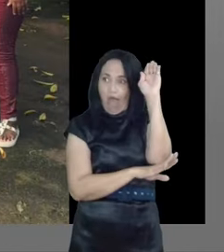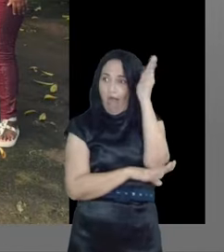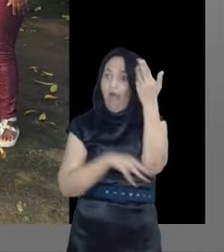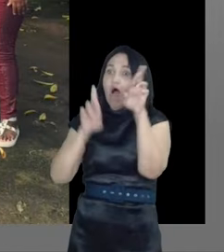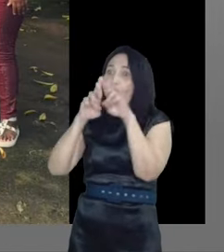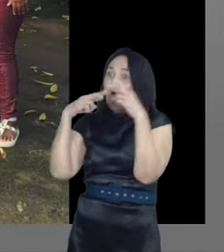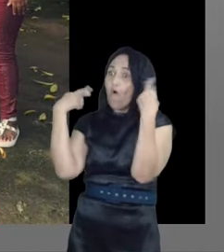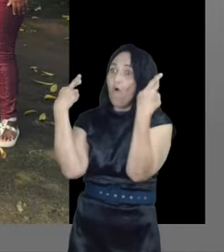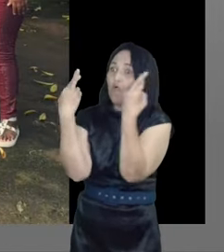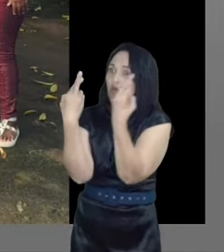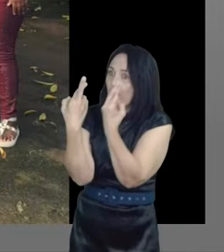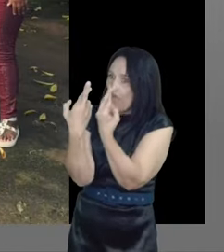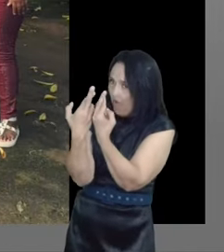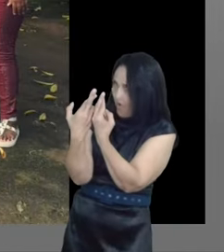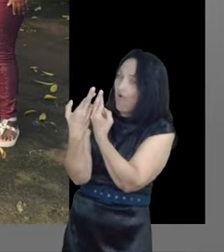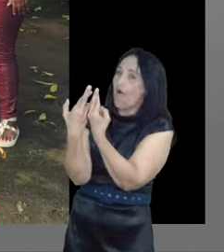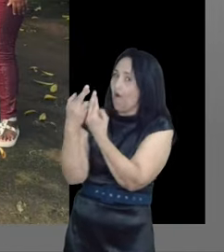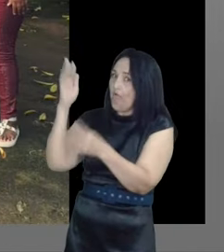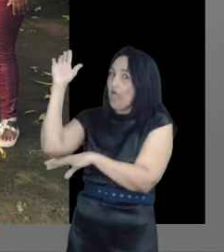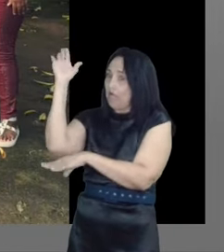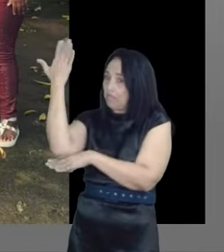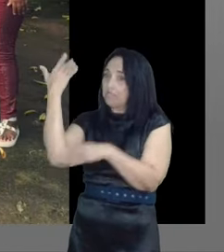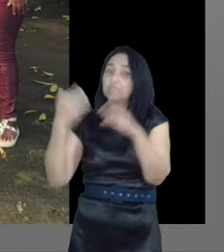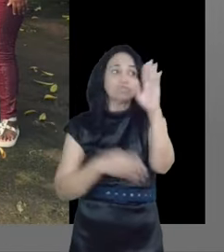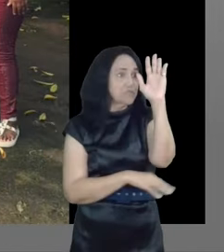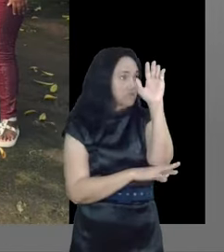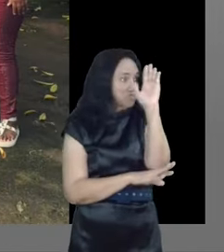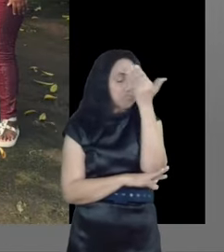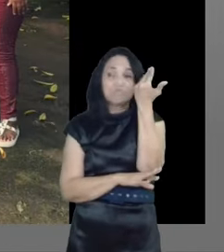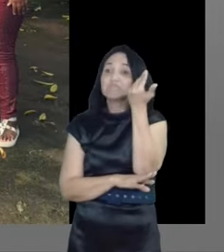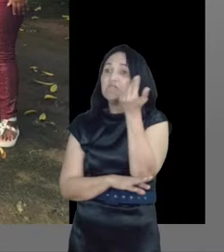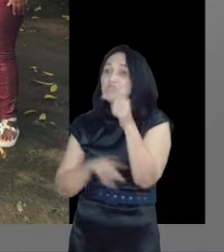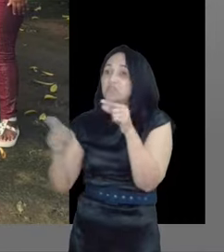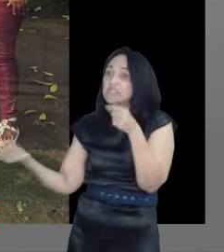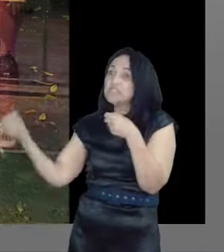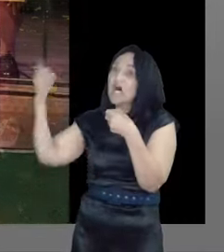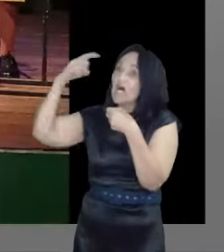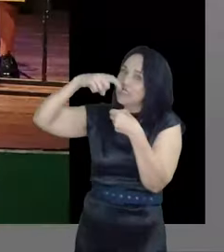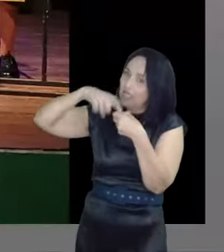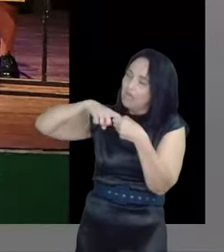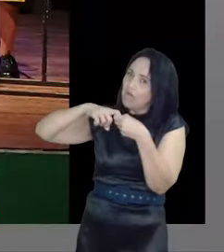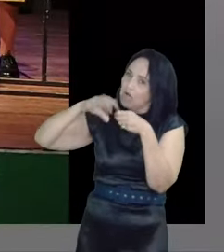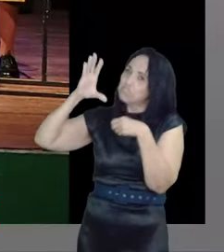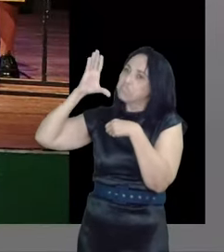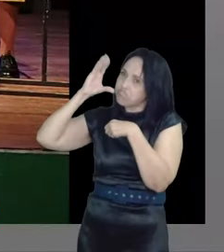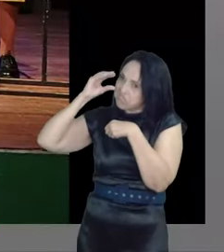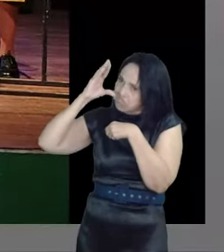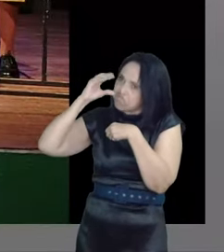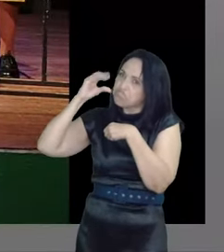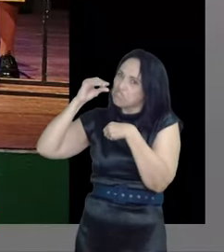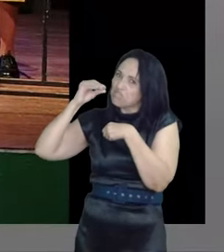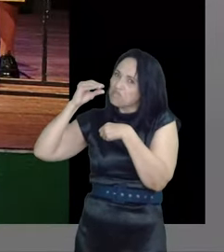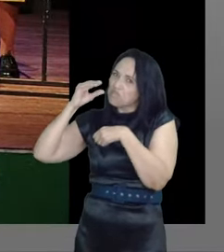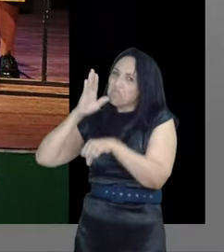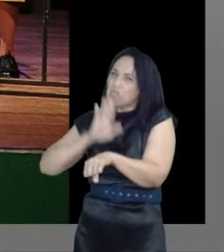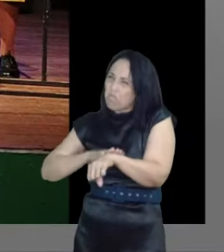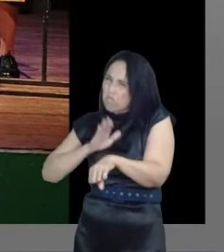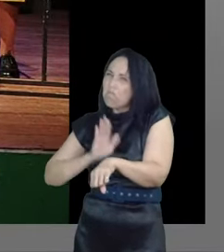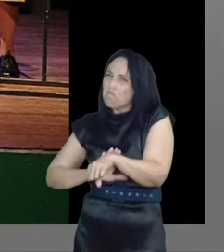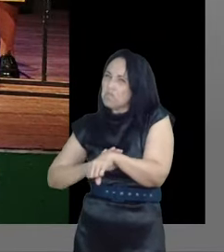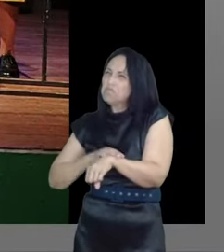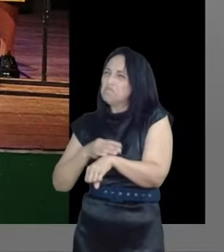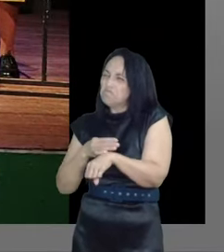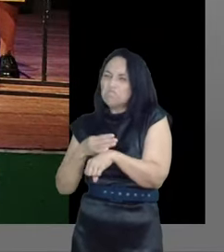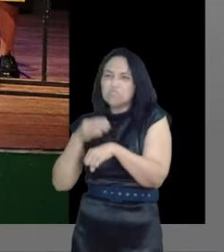reunido aqui debaixo desse jardim, depois saiu para tirar foto. Então, foi um momento muito bonito. E